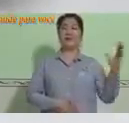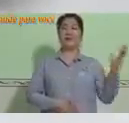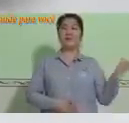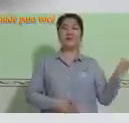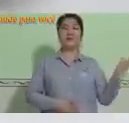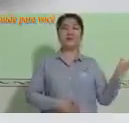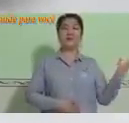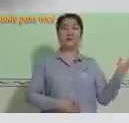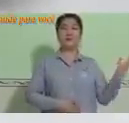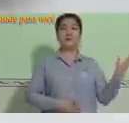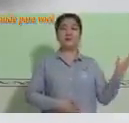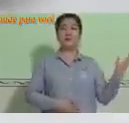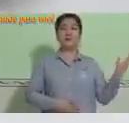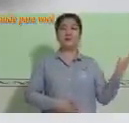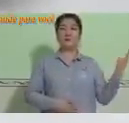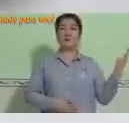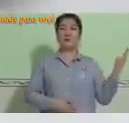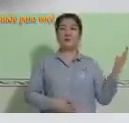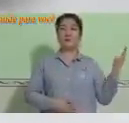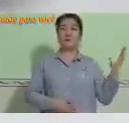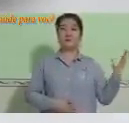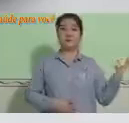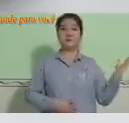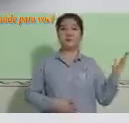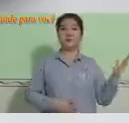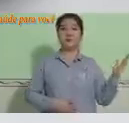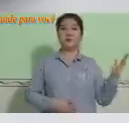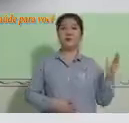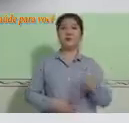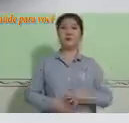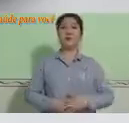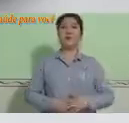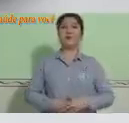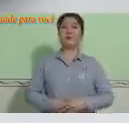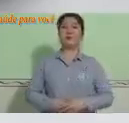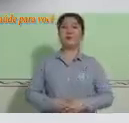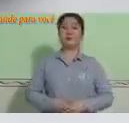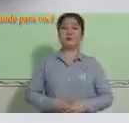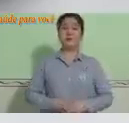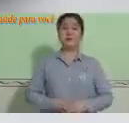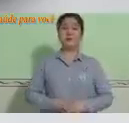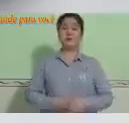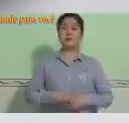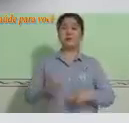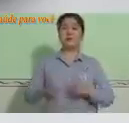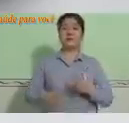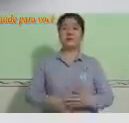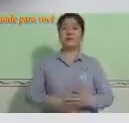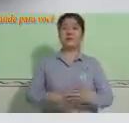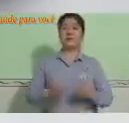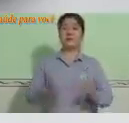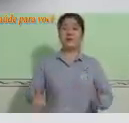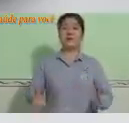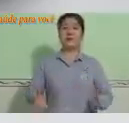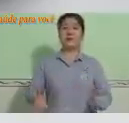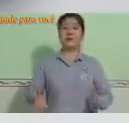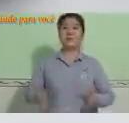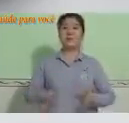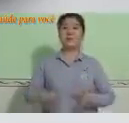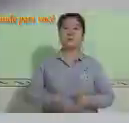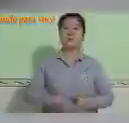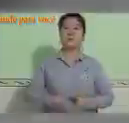reduzir a rigidez dos nervos da face, através da estimulação das fibras nervosas na pele e dos músculos do